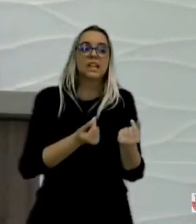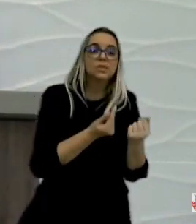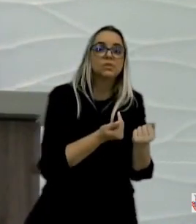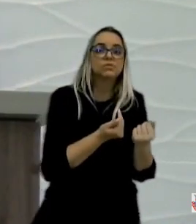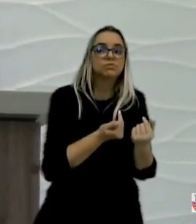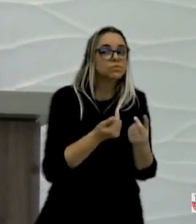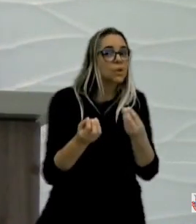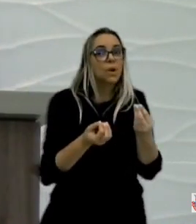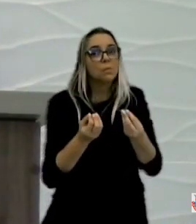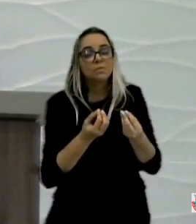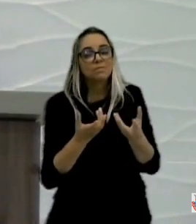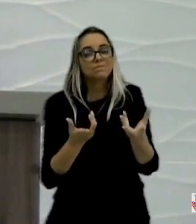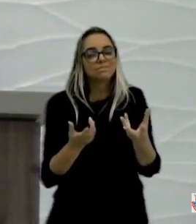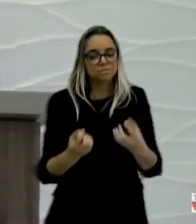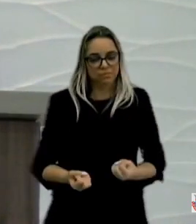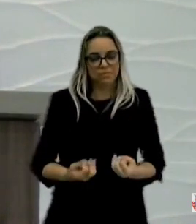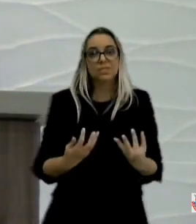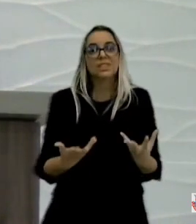É nessas